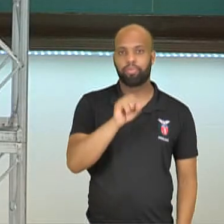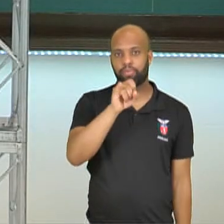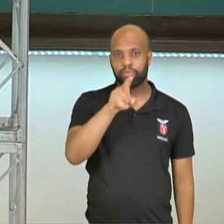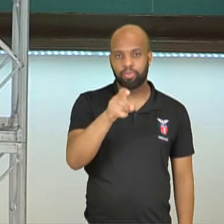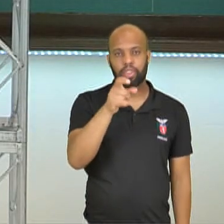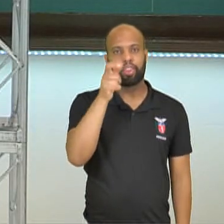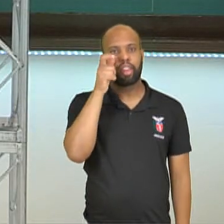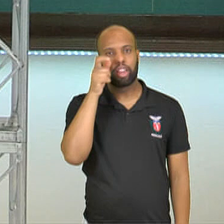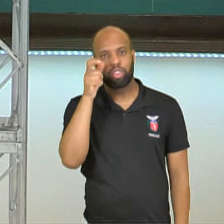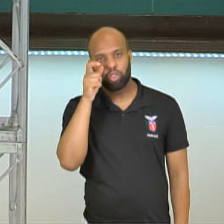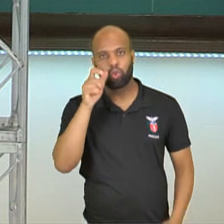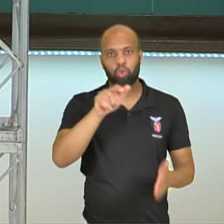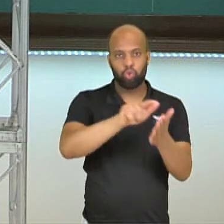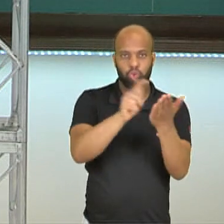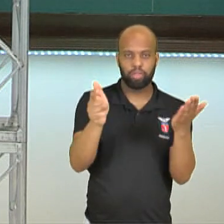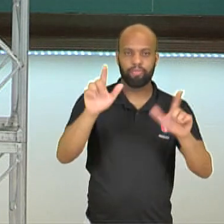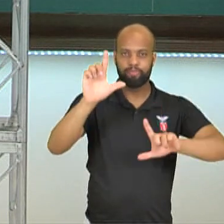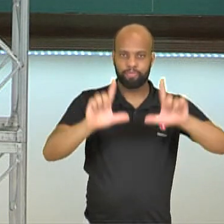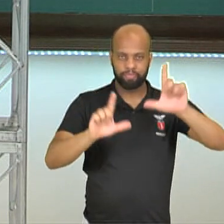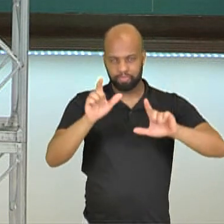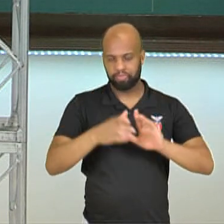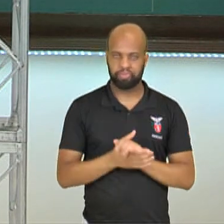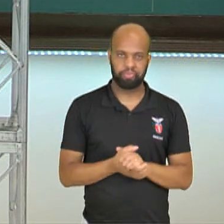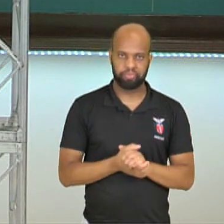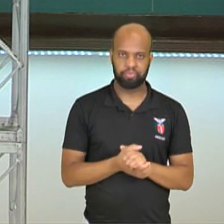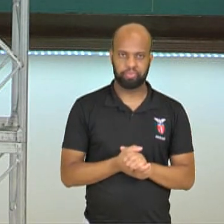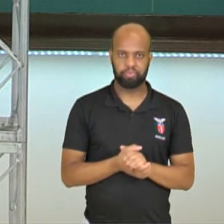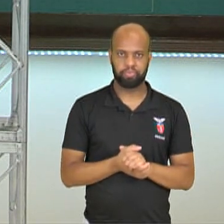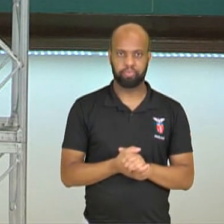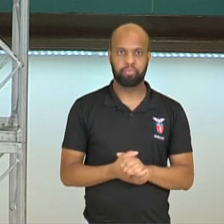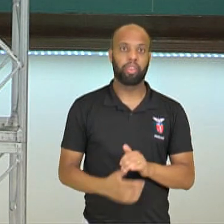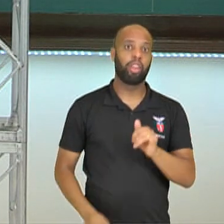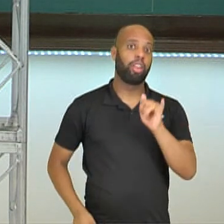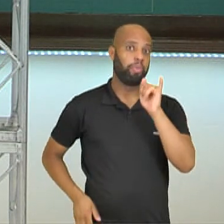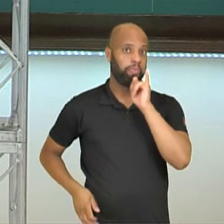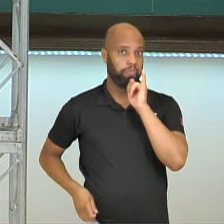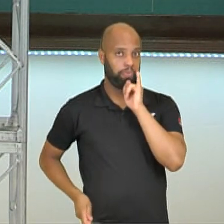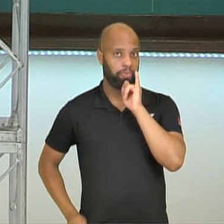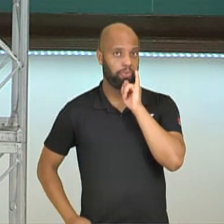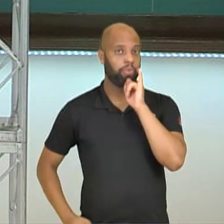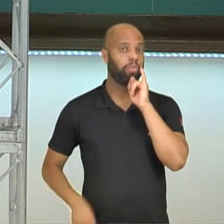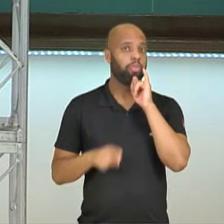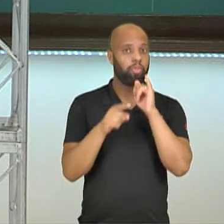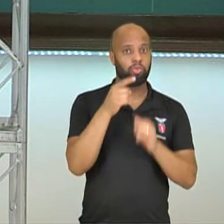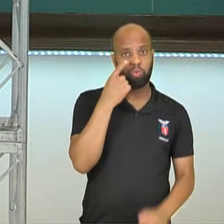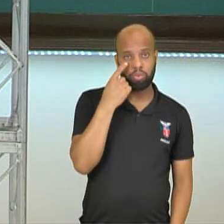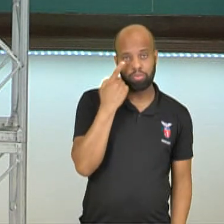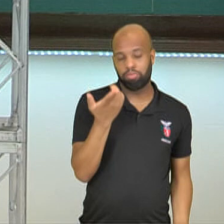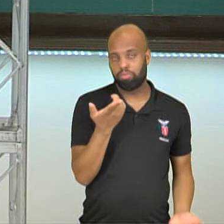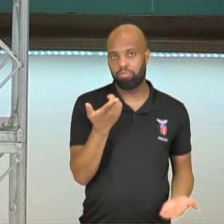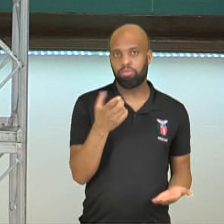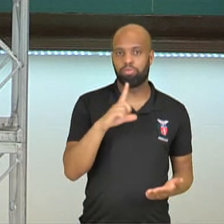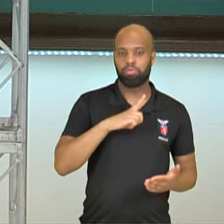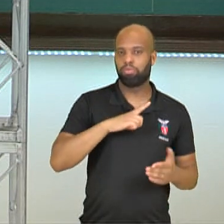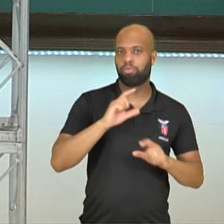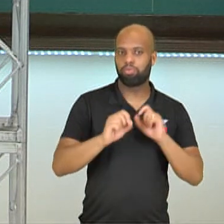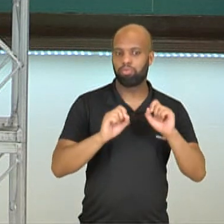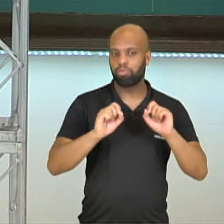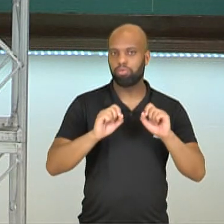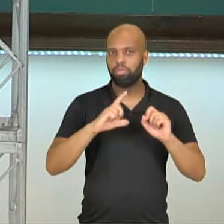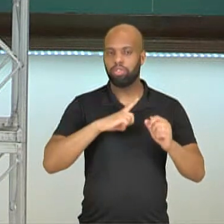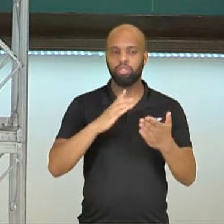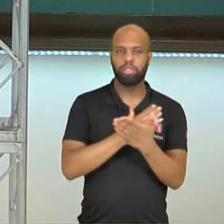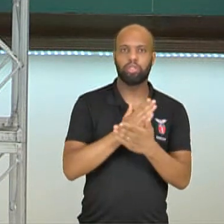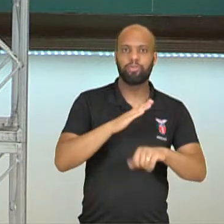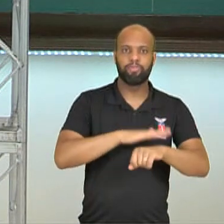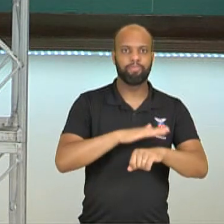a um telejornal, quando durante aquele telejornal que você está assistindo existe um link ao vivo, ou seja, um